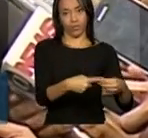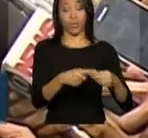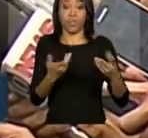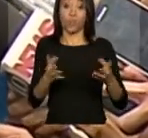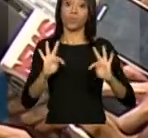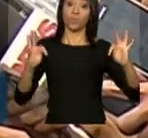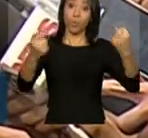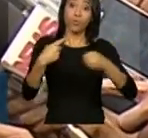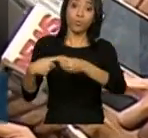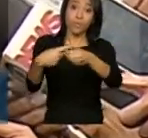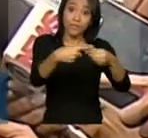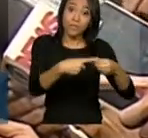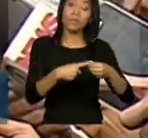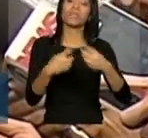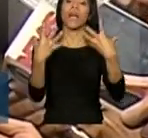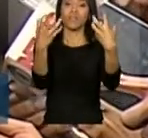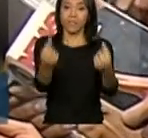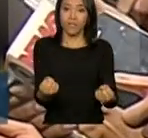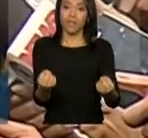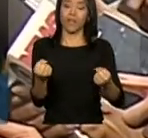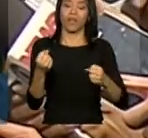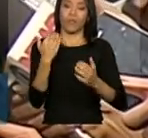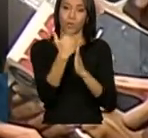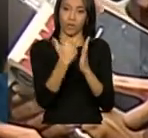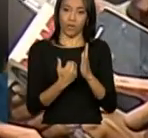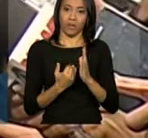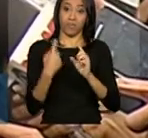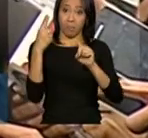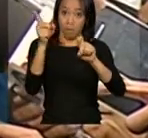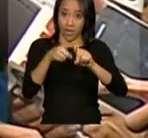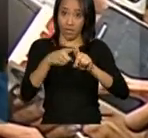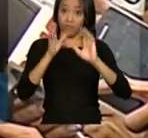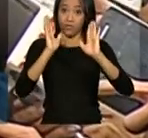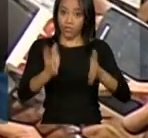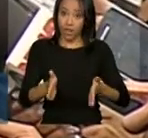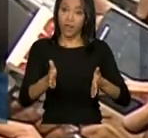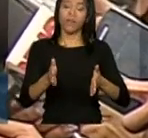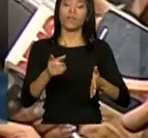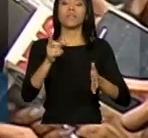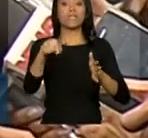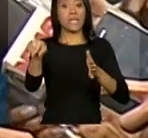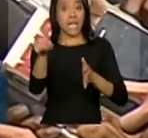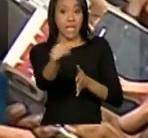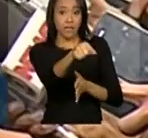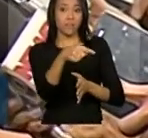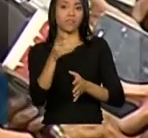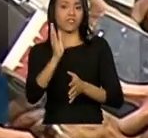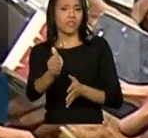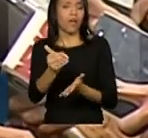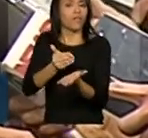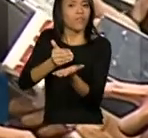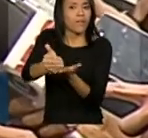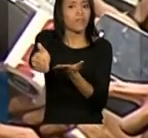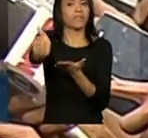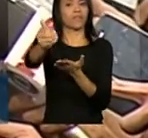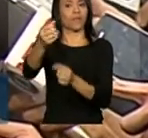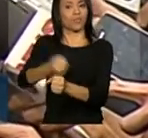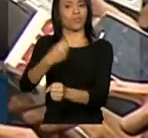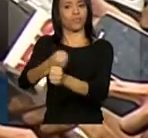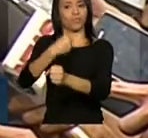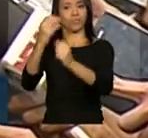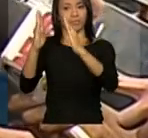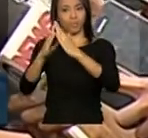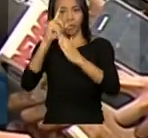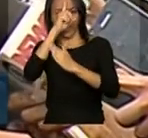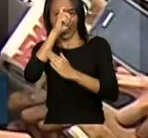os municípios que recebem médicos do Mais Médicos já fizeram ou já estão em obras das unidades de saúde